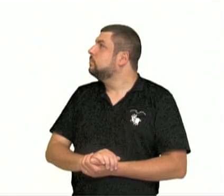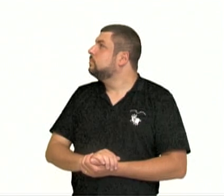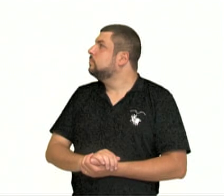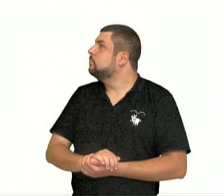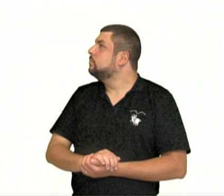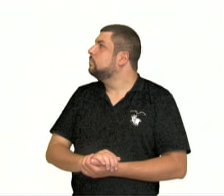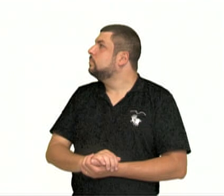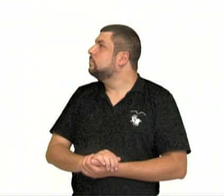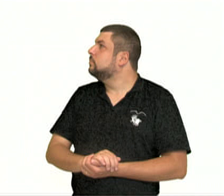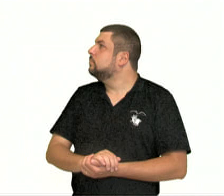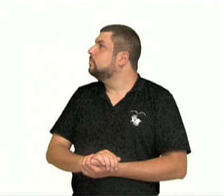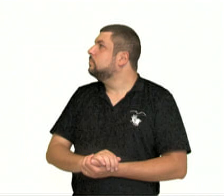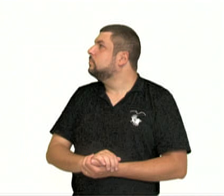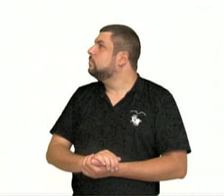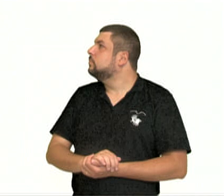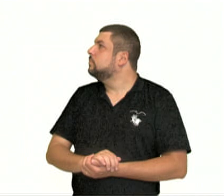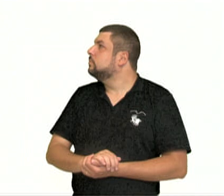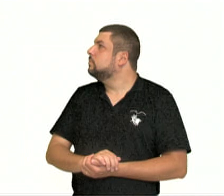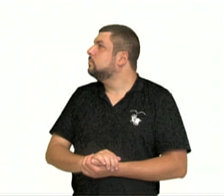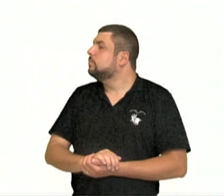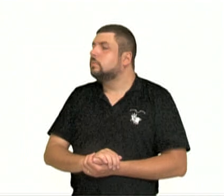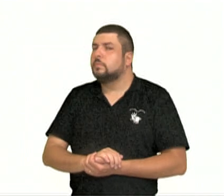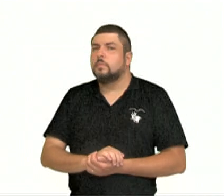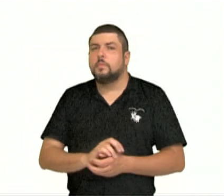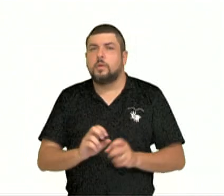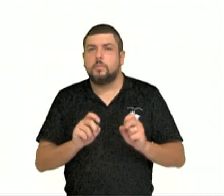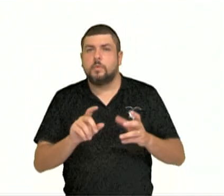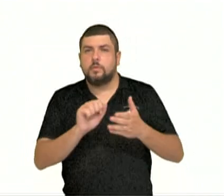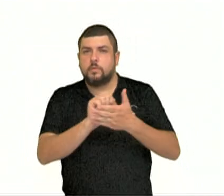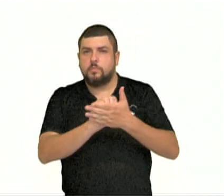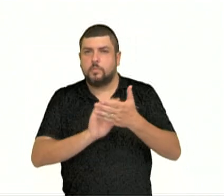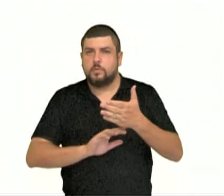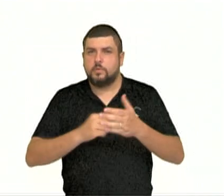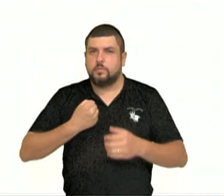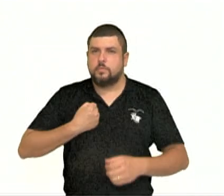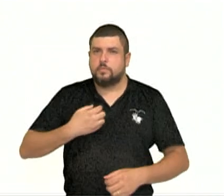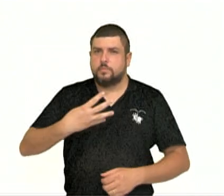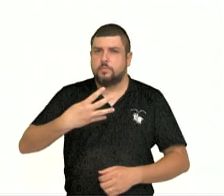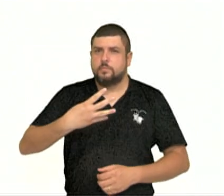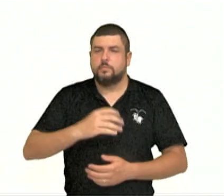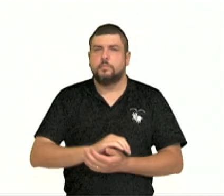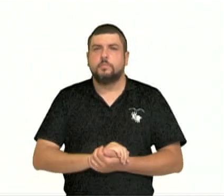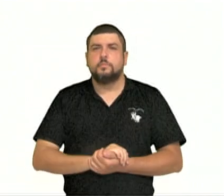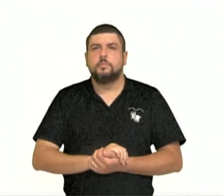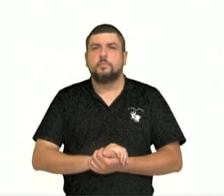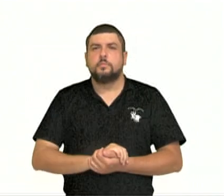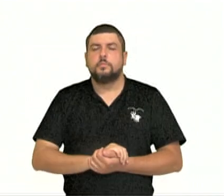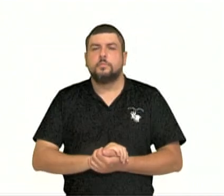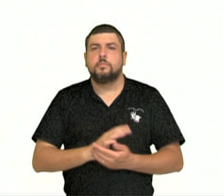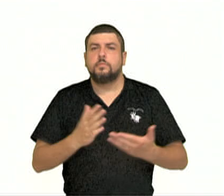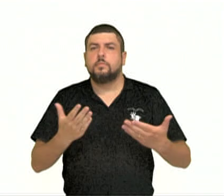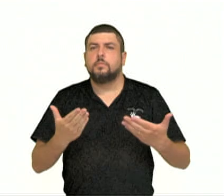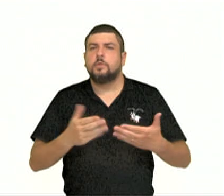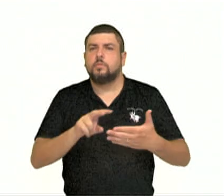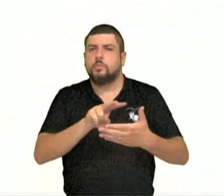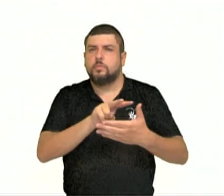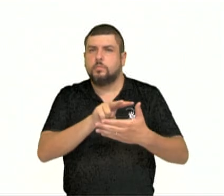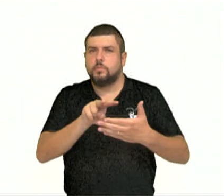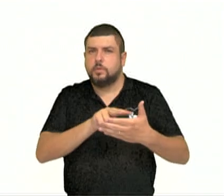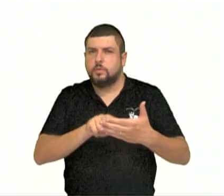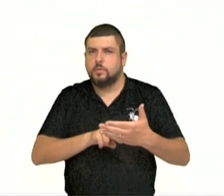para ustedes. Vamos agora para a nossa atividade 4. A seguir, vas a ler um conjunto